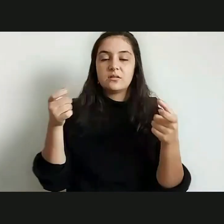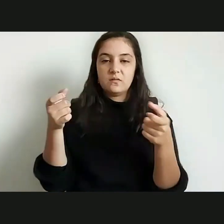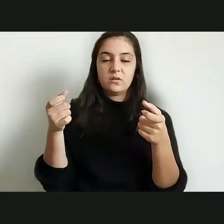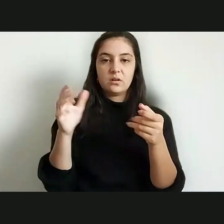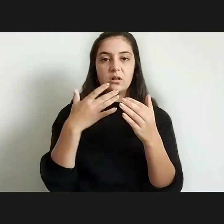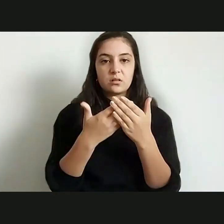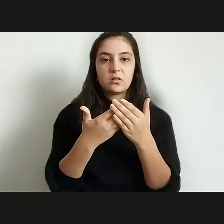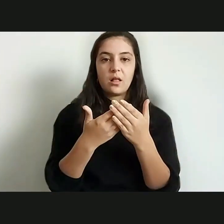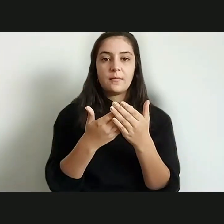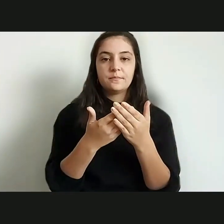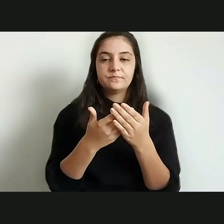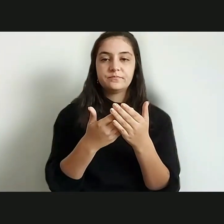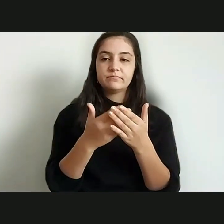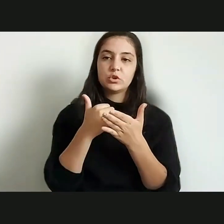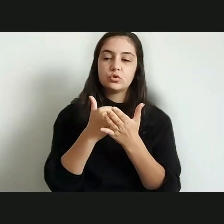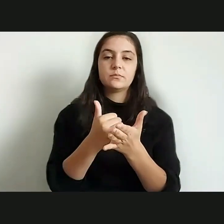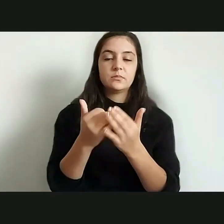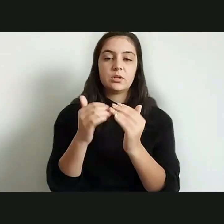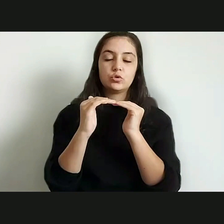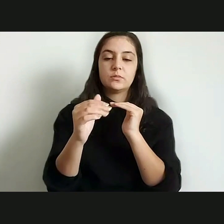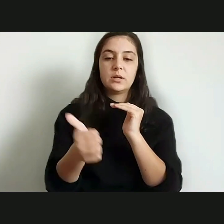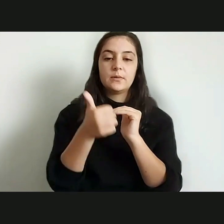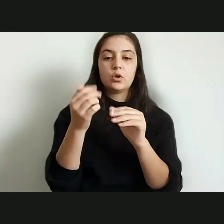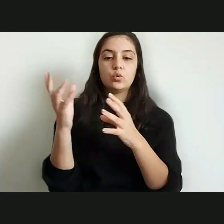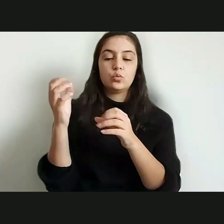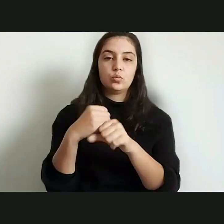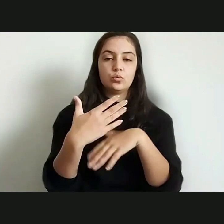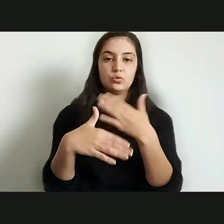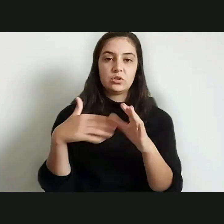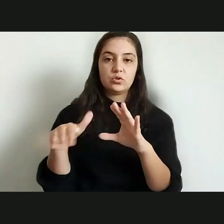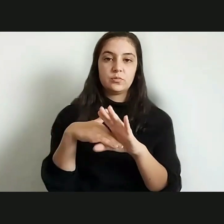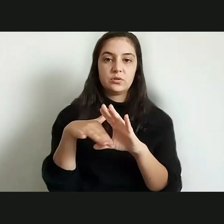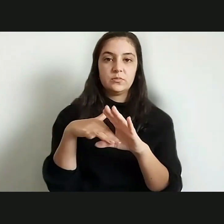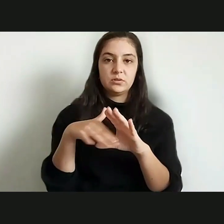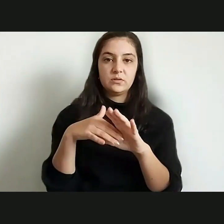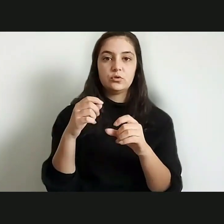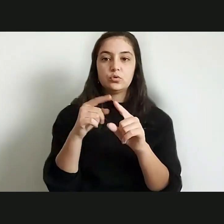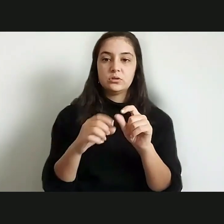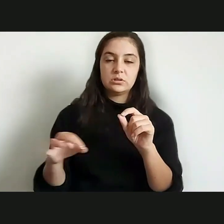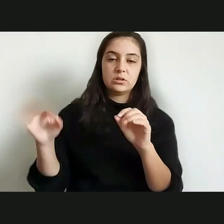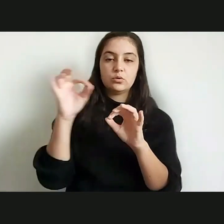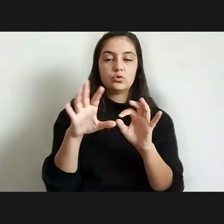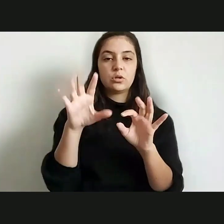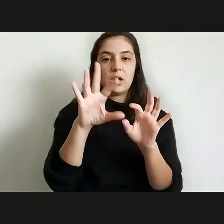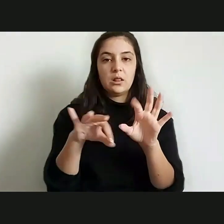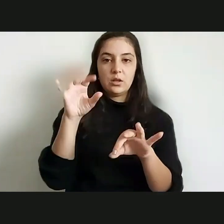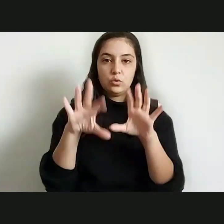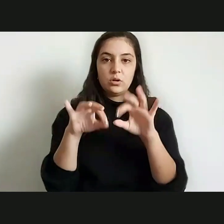maior sustentabilidade aos processos participativos, para além daquilo que são os nossos ciclos administrativos e os ciclos eleitorais em Portugal.